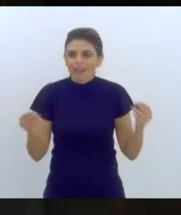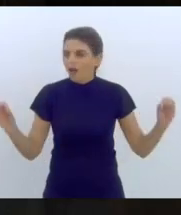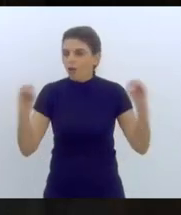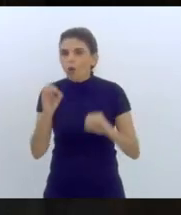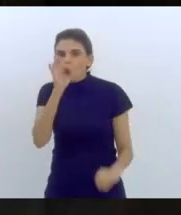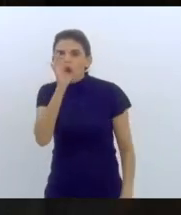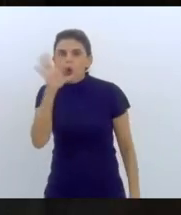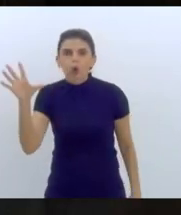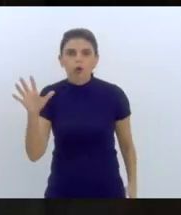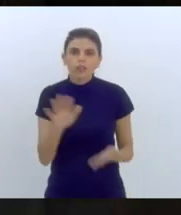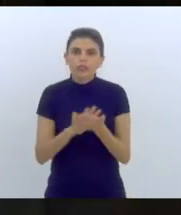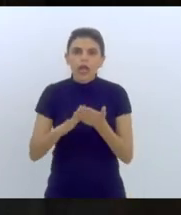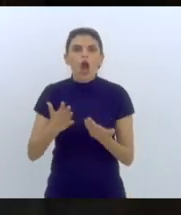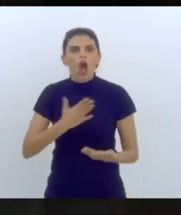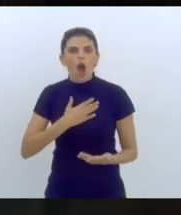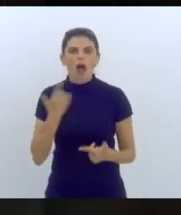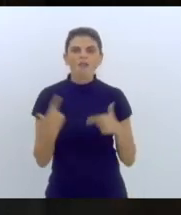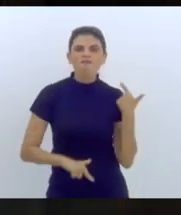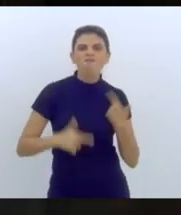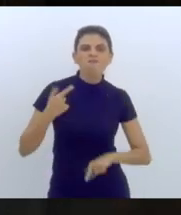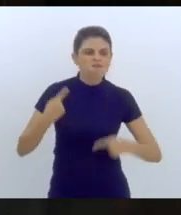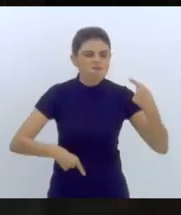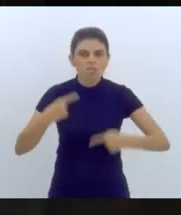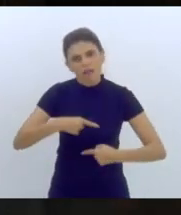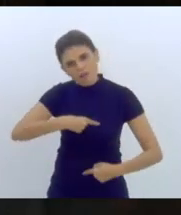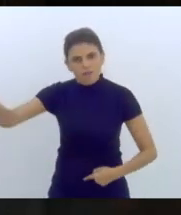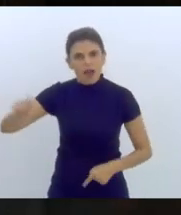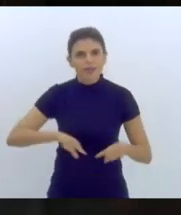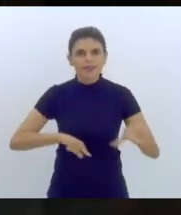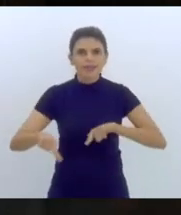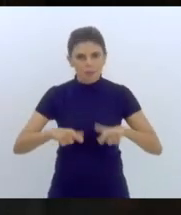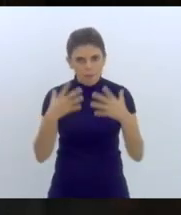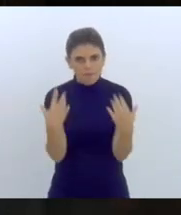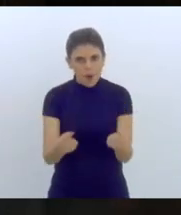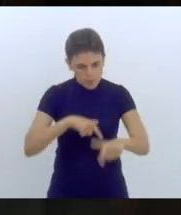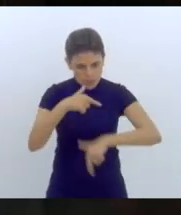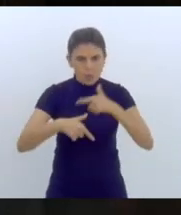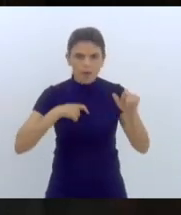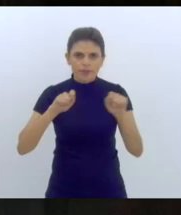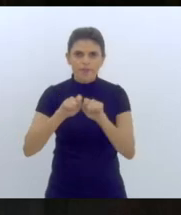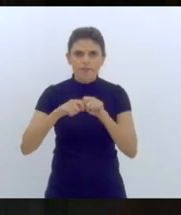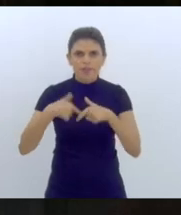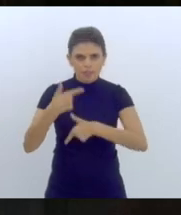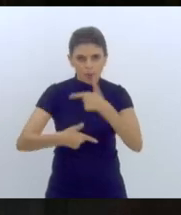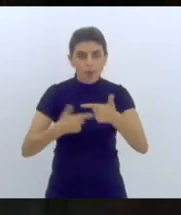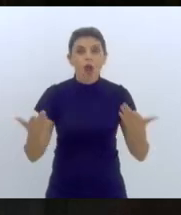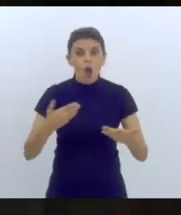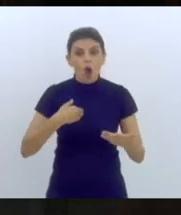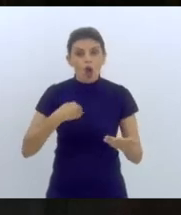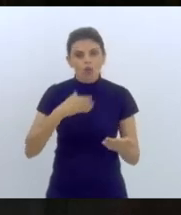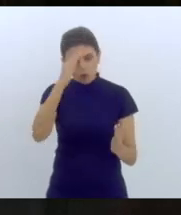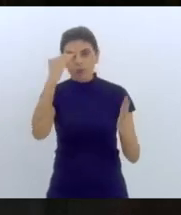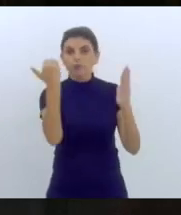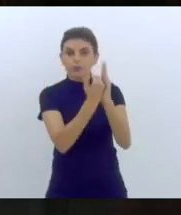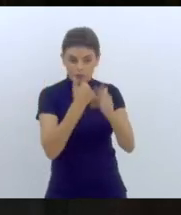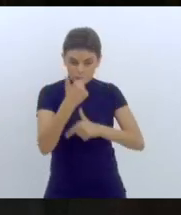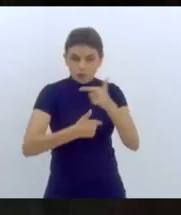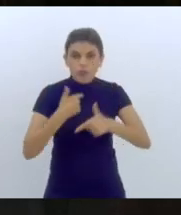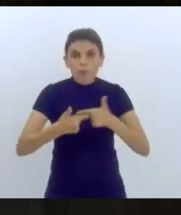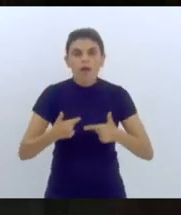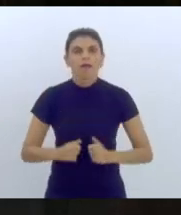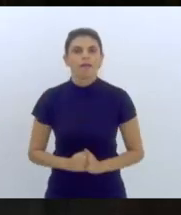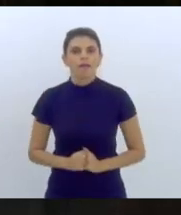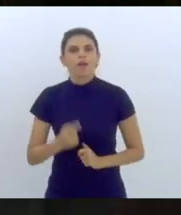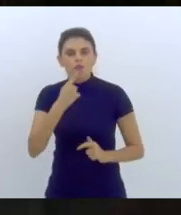alimenta aqui desse tipo de polêmico. Vai trabalhar. Vamos trabalhar, que tem mais o que fazer. Agora vou cumprir mais uma agenda e vou trabalhar.